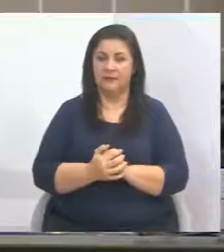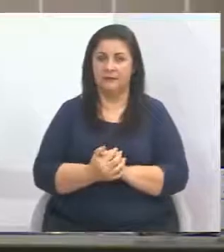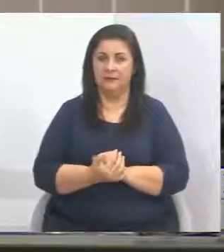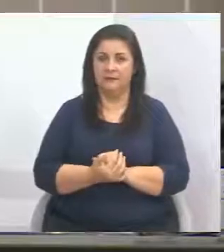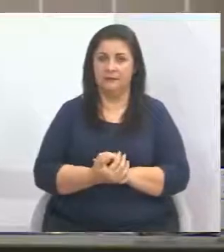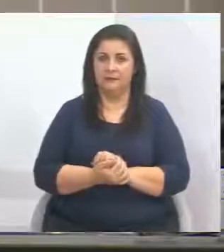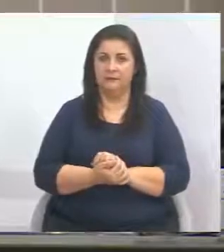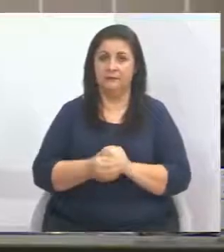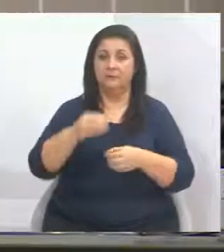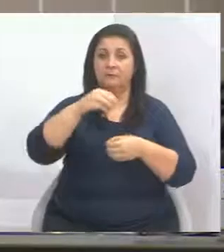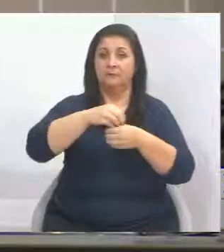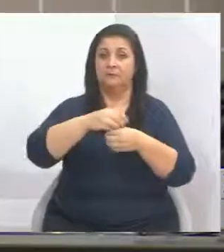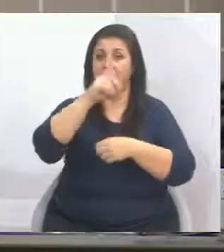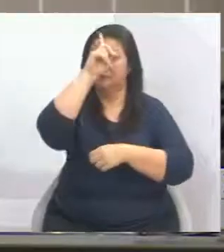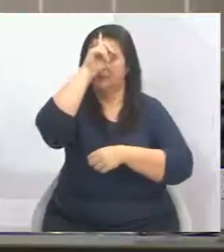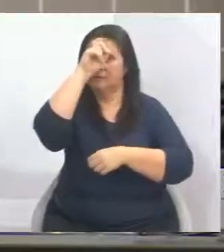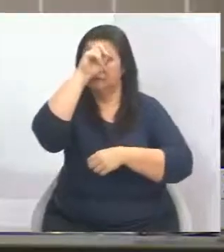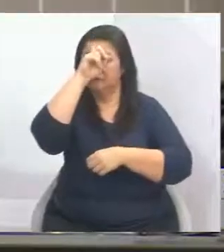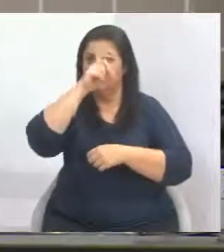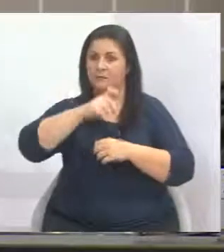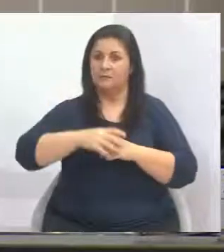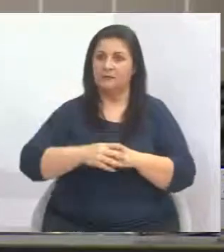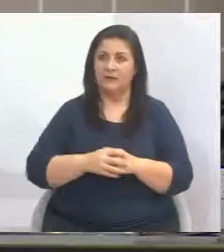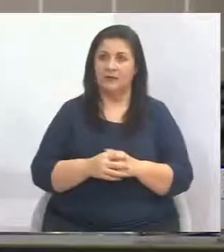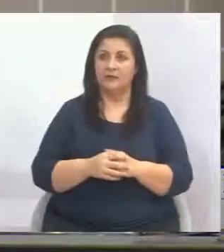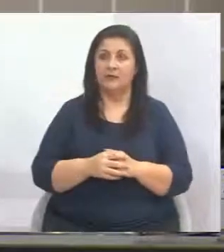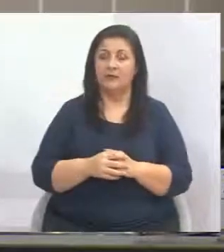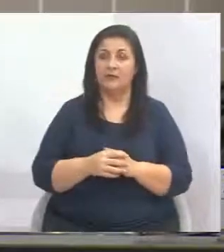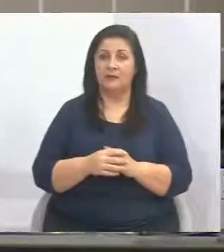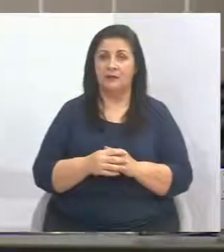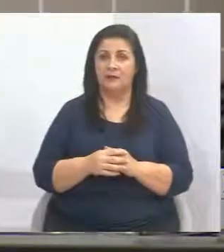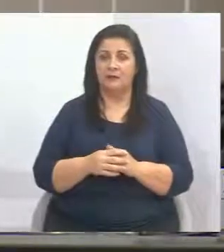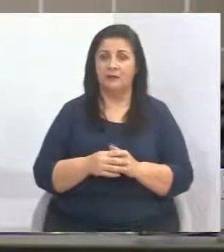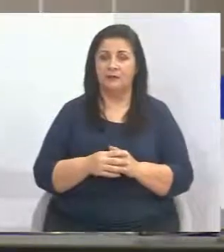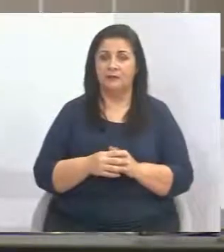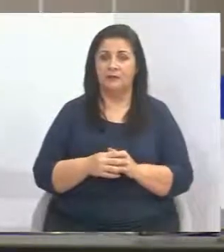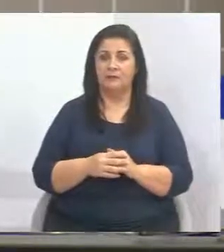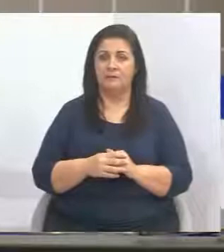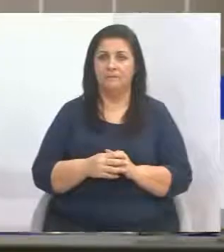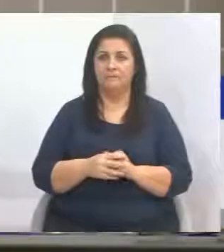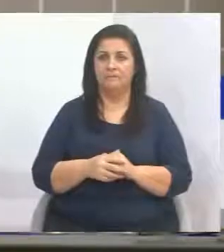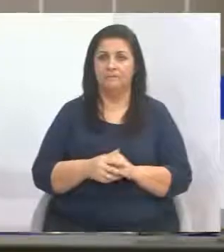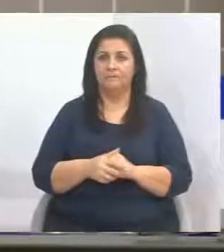de saúde do município que especifica.